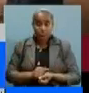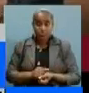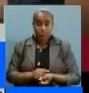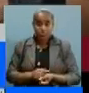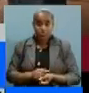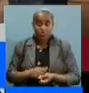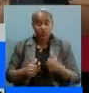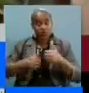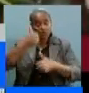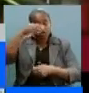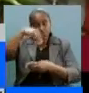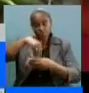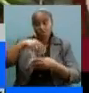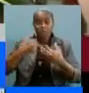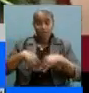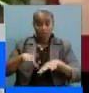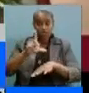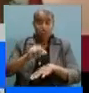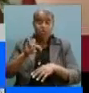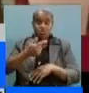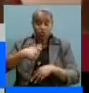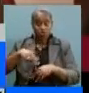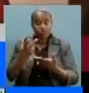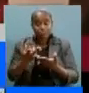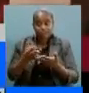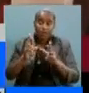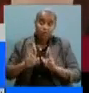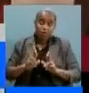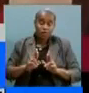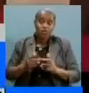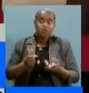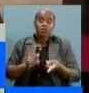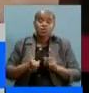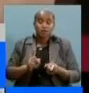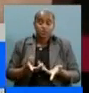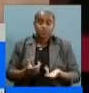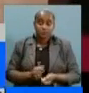que não vencer as eleições, mas também nós esperamos é que